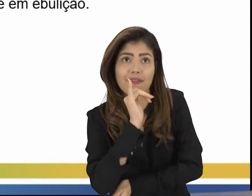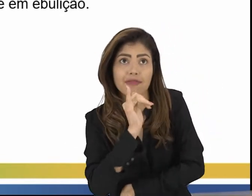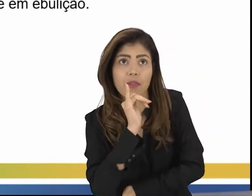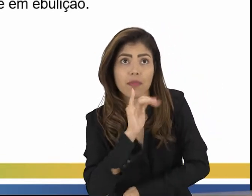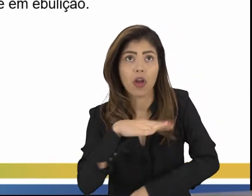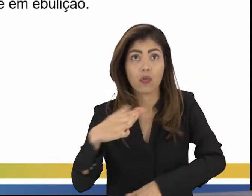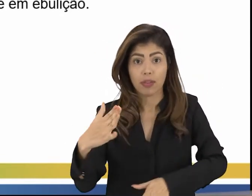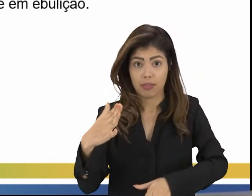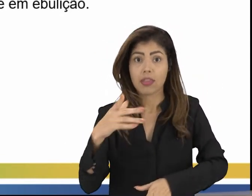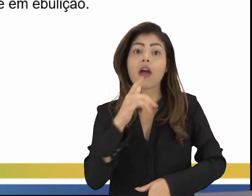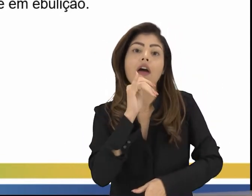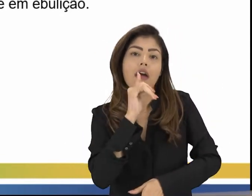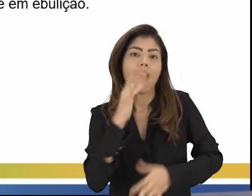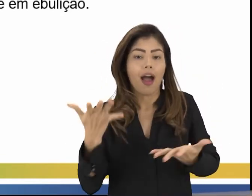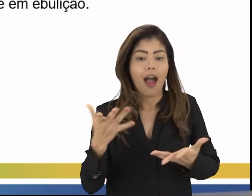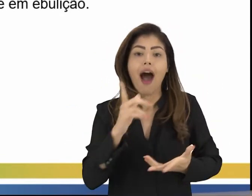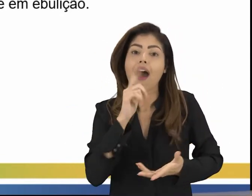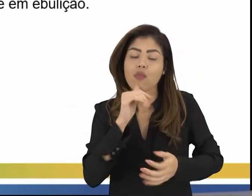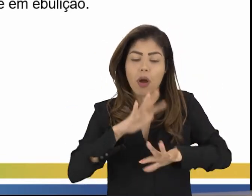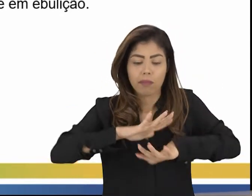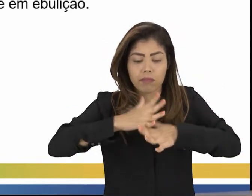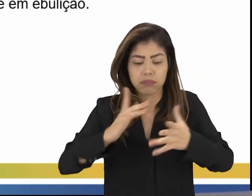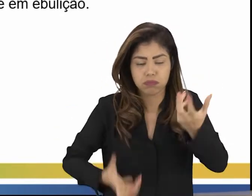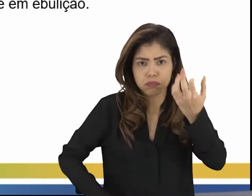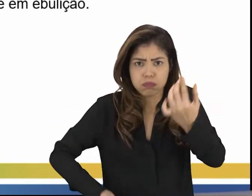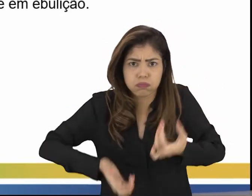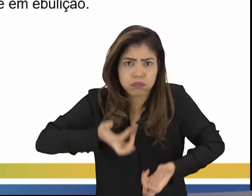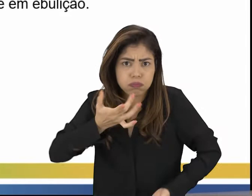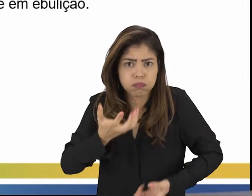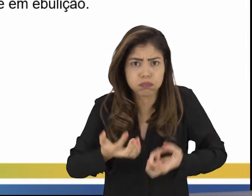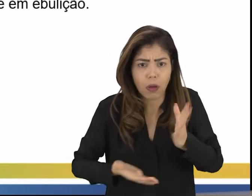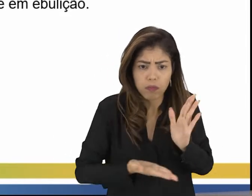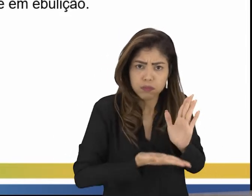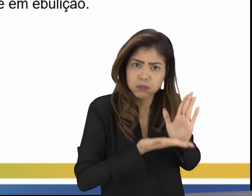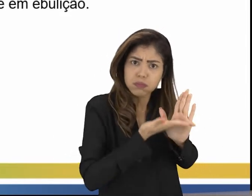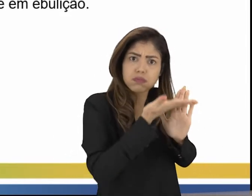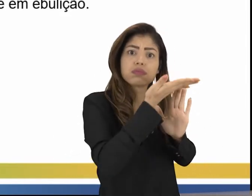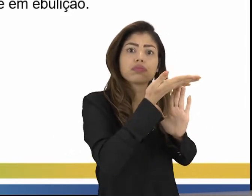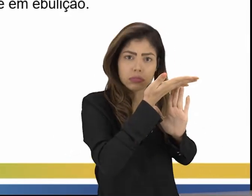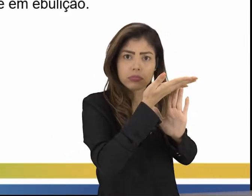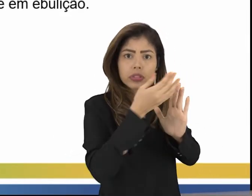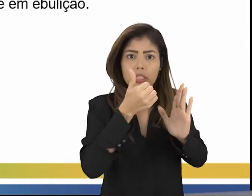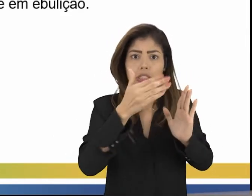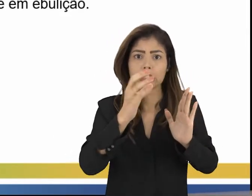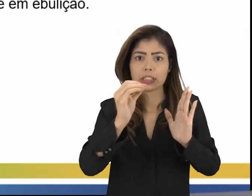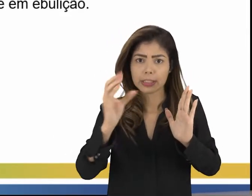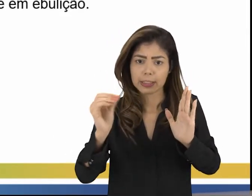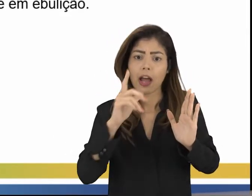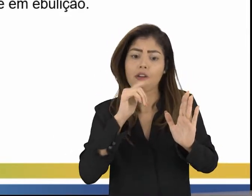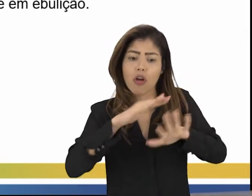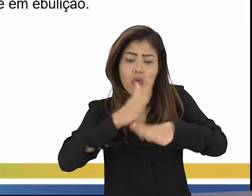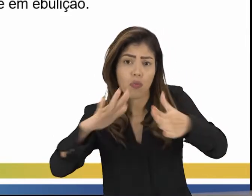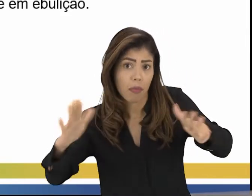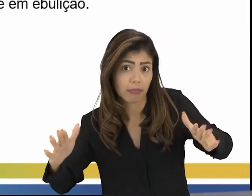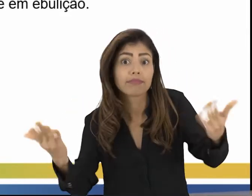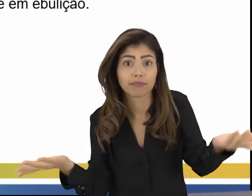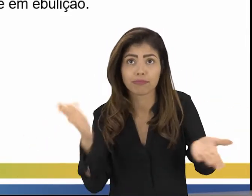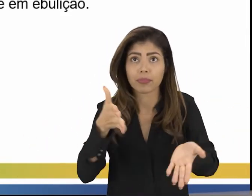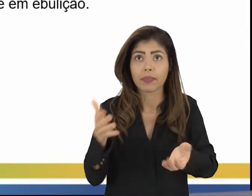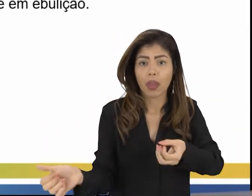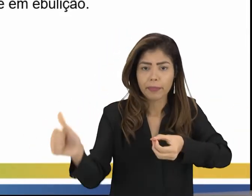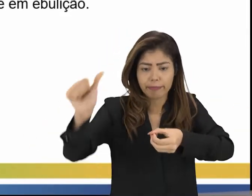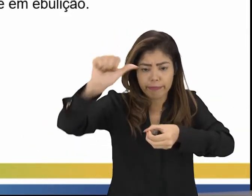quando temos água fervendo, ou seja, que já atingiu seu ponto de ebulição, 100 graus Celsius ao nível do mar, e